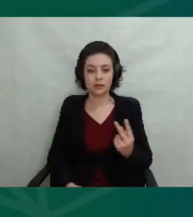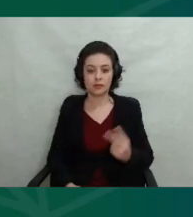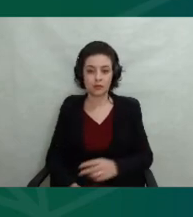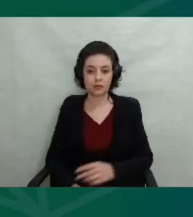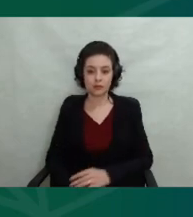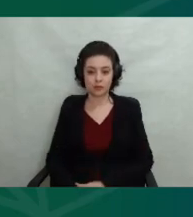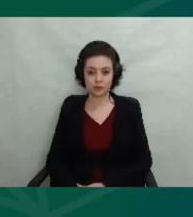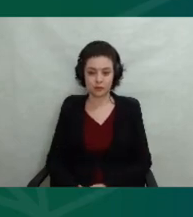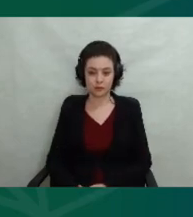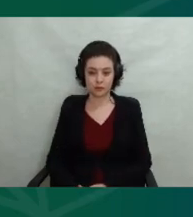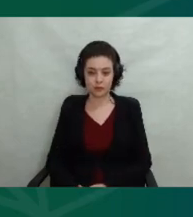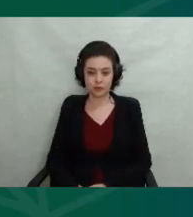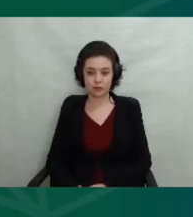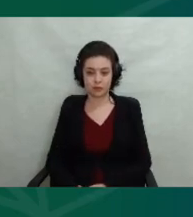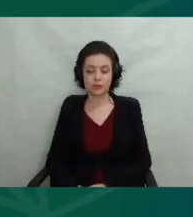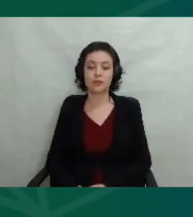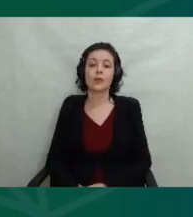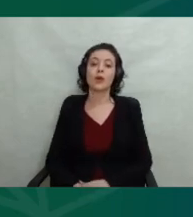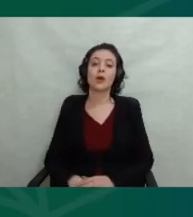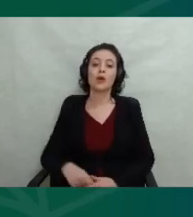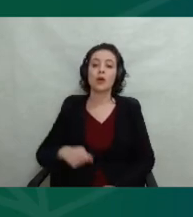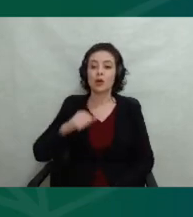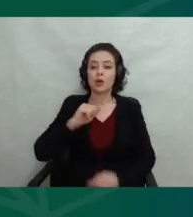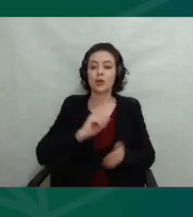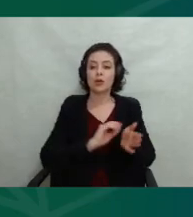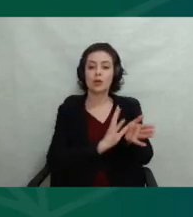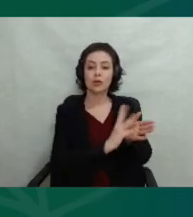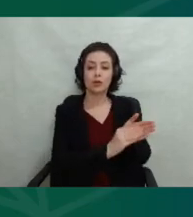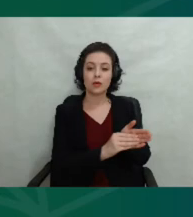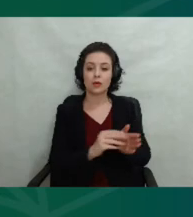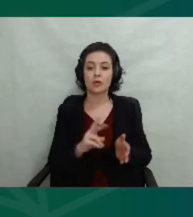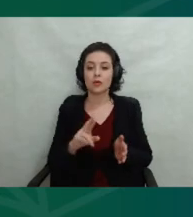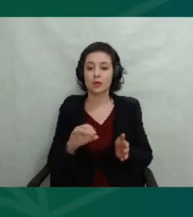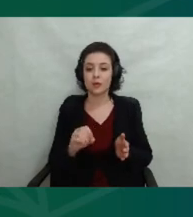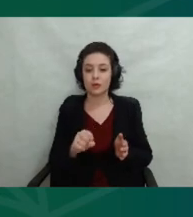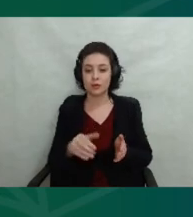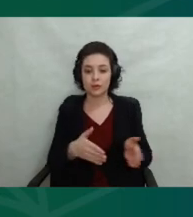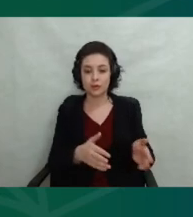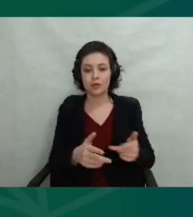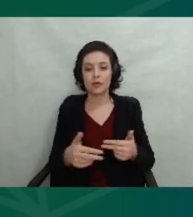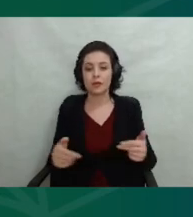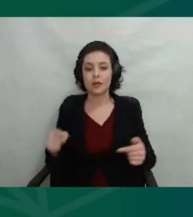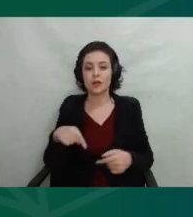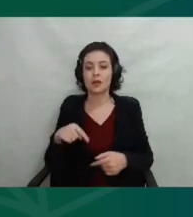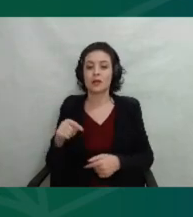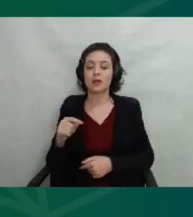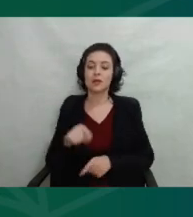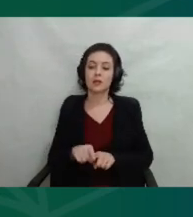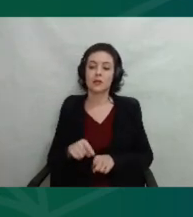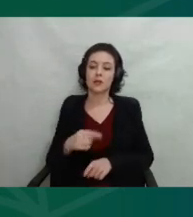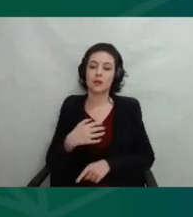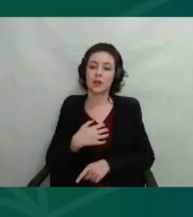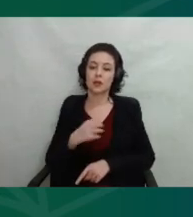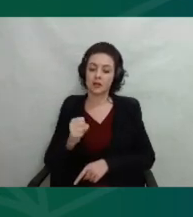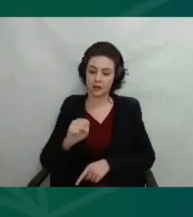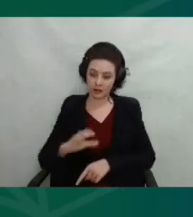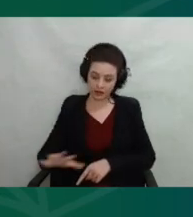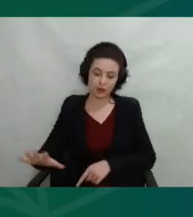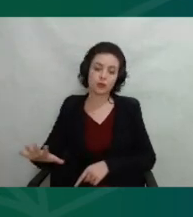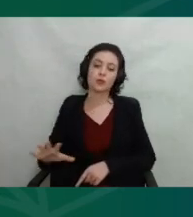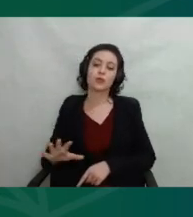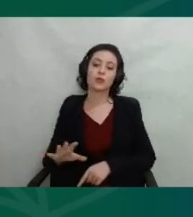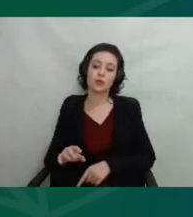rios ali na Amazônia, em mar também, aqui na Baía de Santos, mas fora isso, há estudos concentrações também